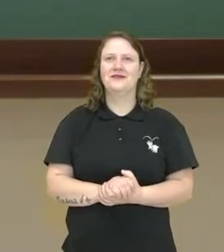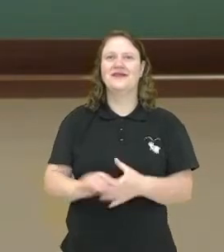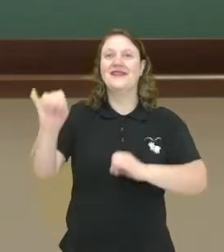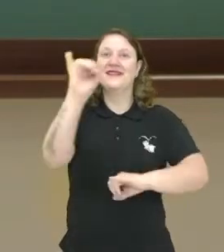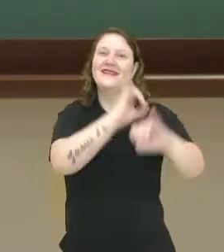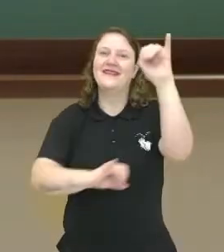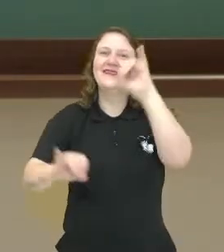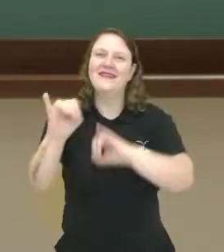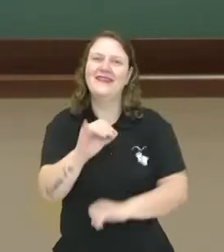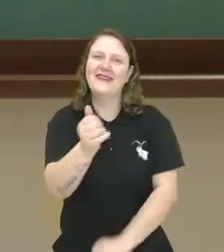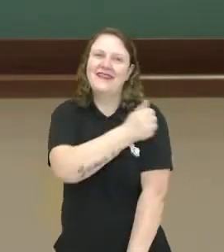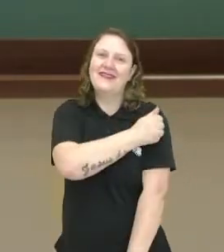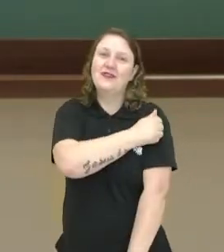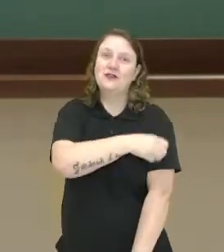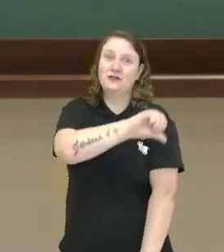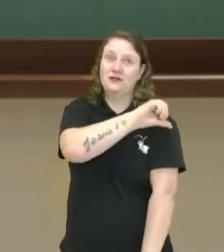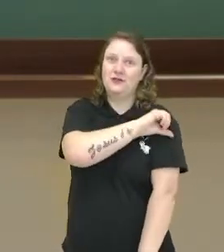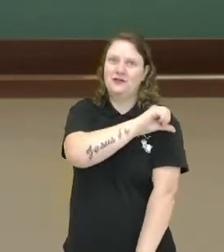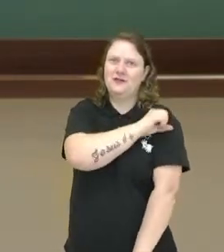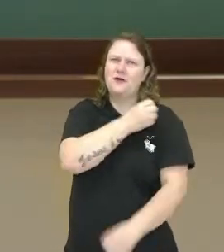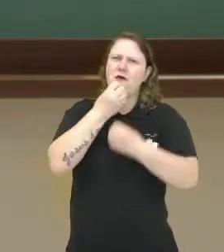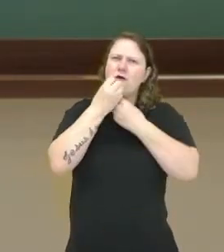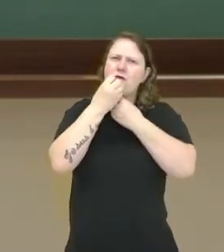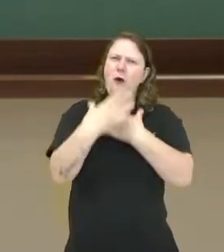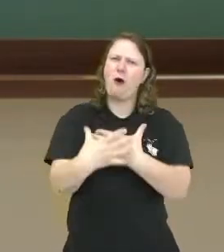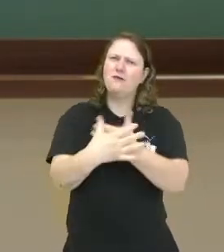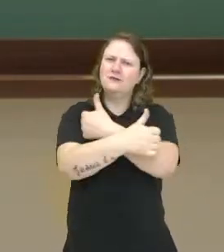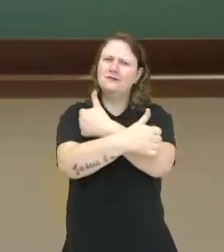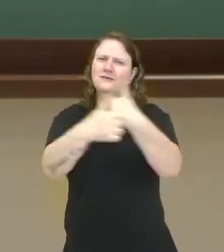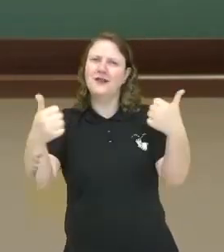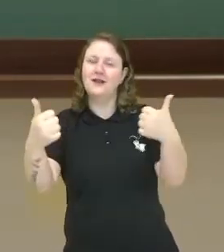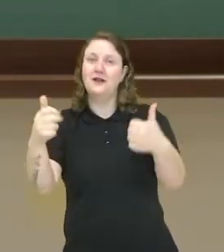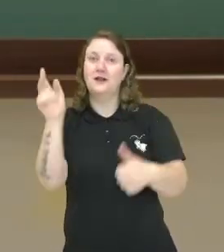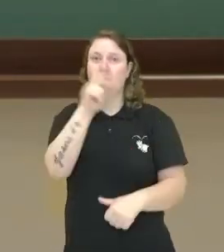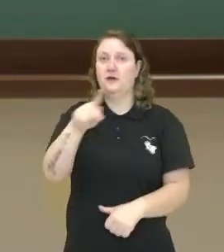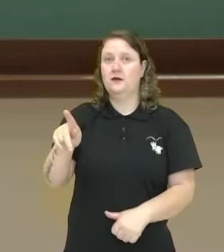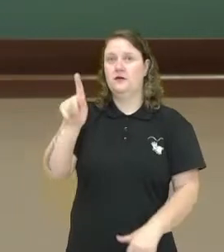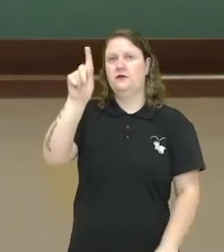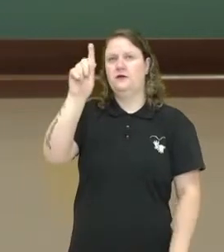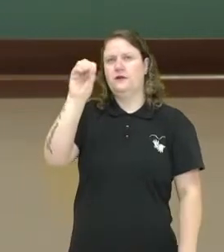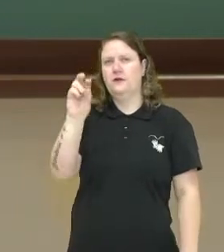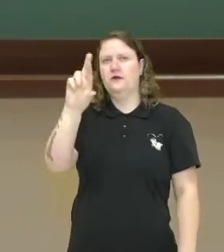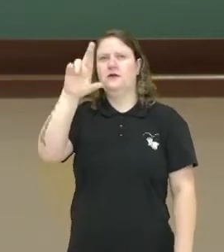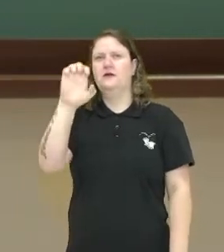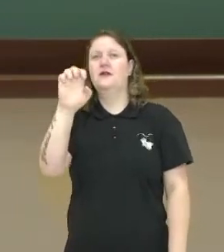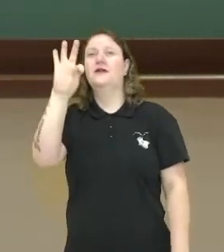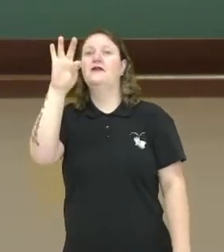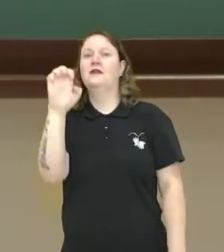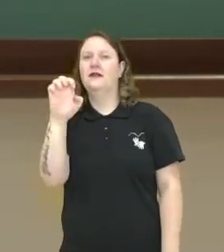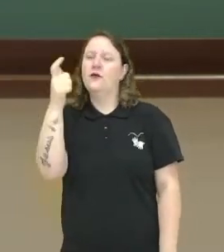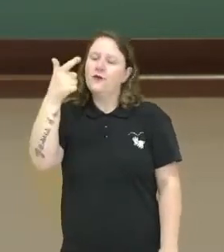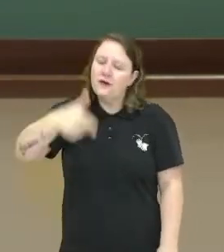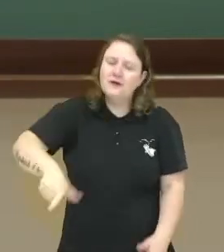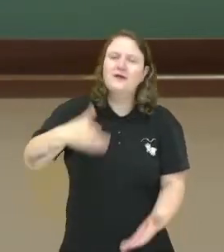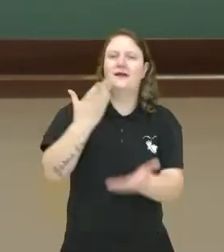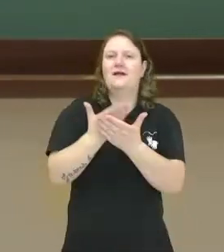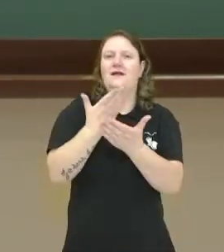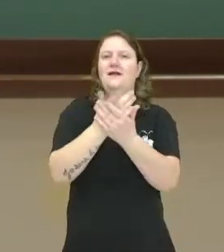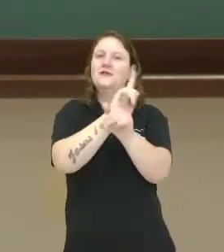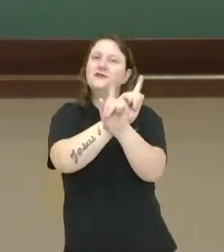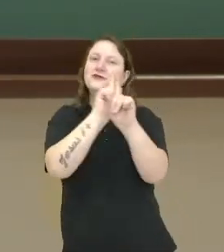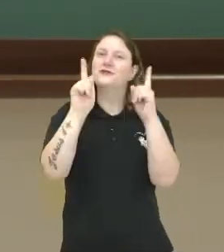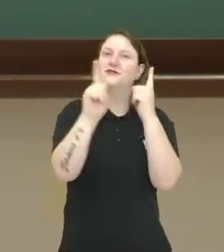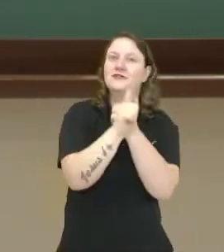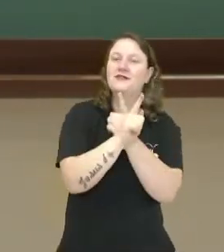Olá, meus queridos alunos do 9º ano, tudo bem com vocês? Eu sou a professora Gorete Wozniak, estamos aqui para uma aula de geografia e